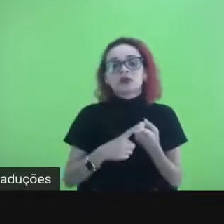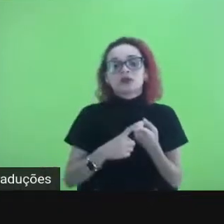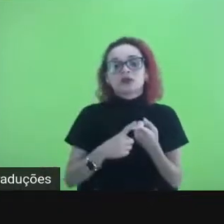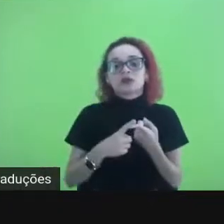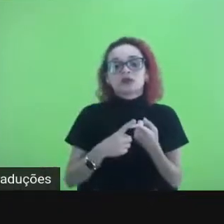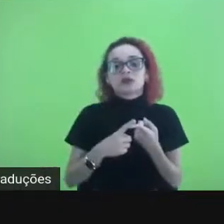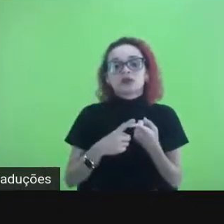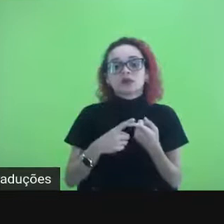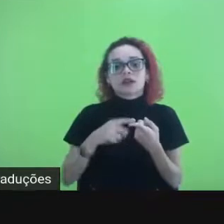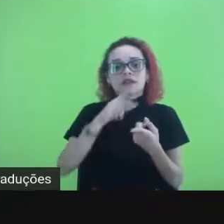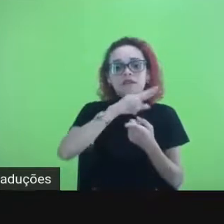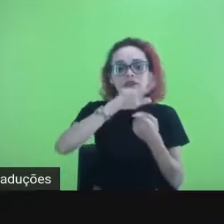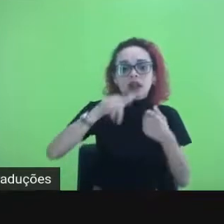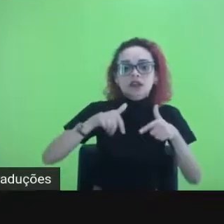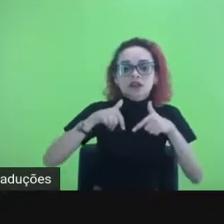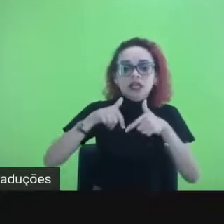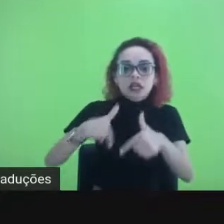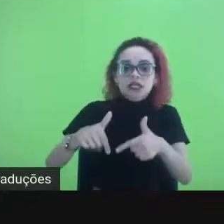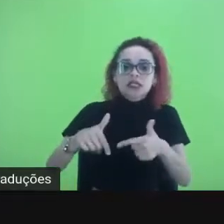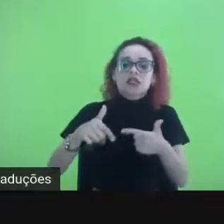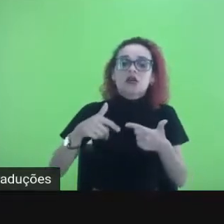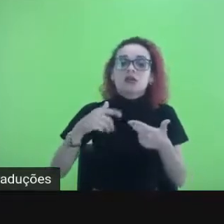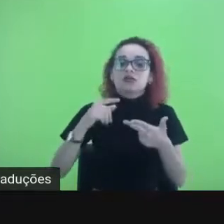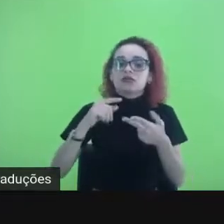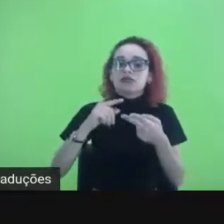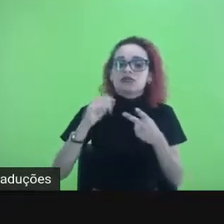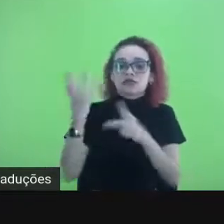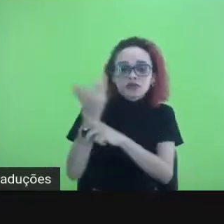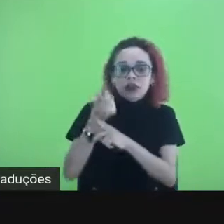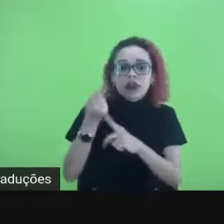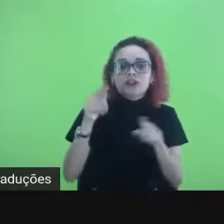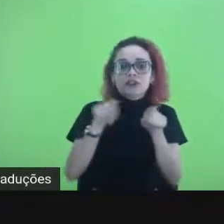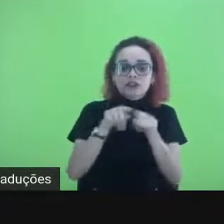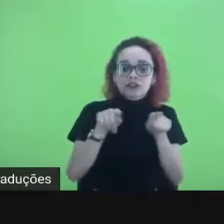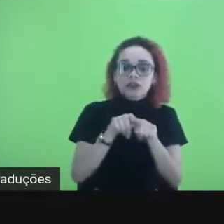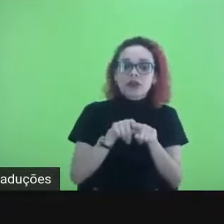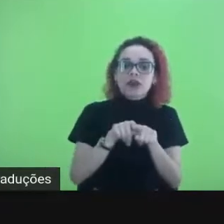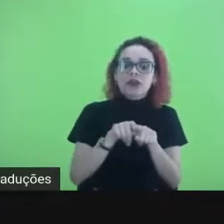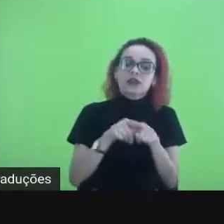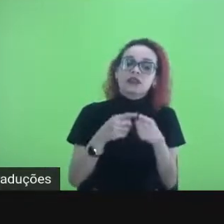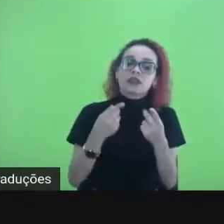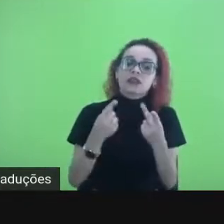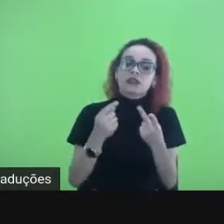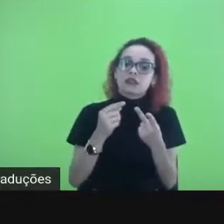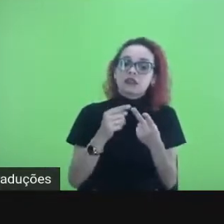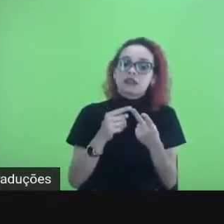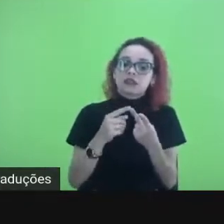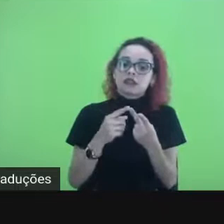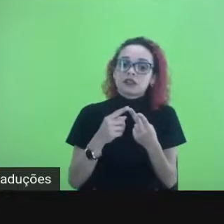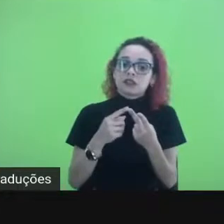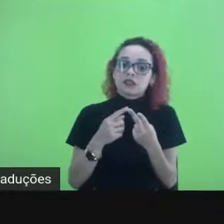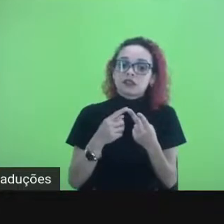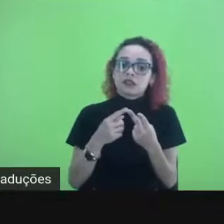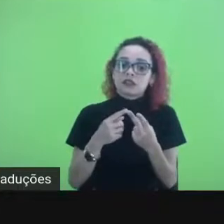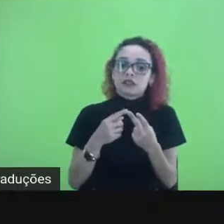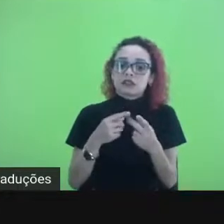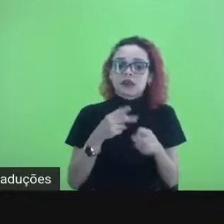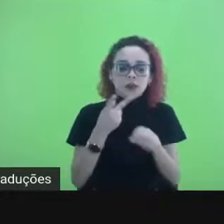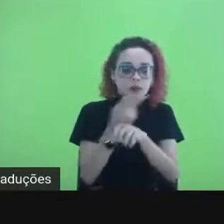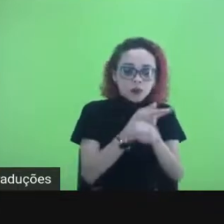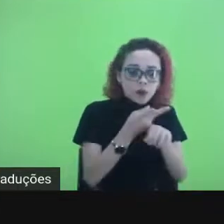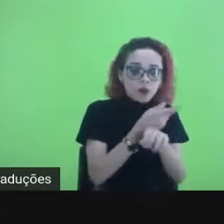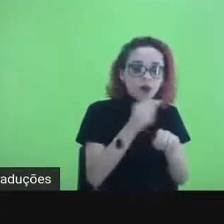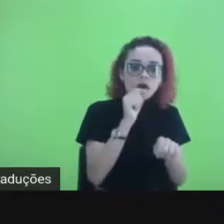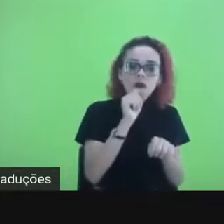de uma série de ações artísticas também, né, que buscam esse direito à cidade, né, esse